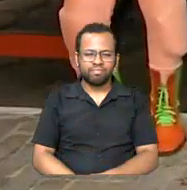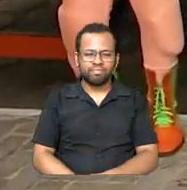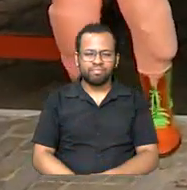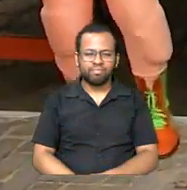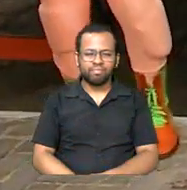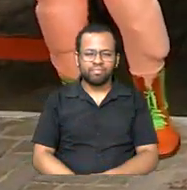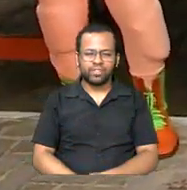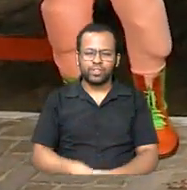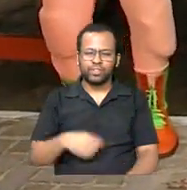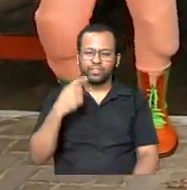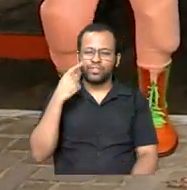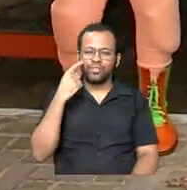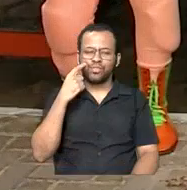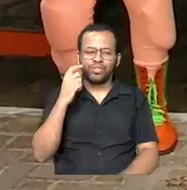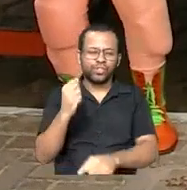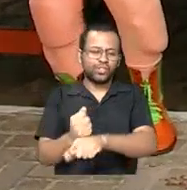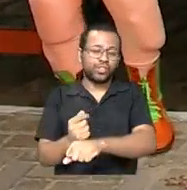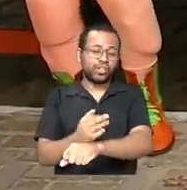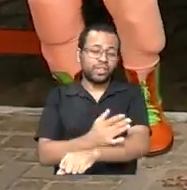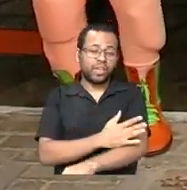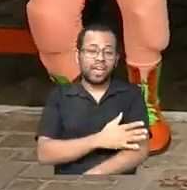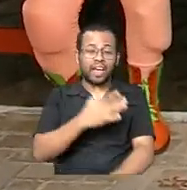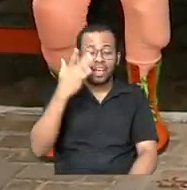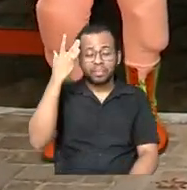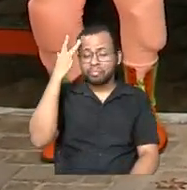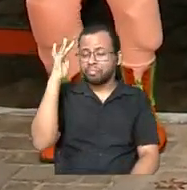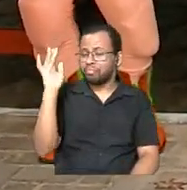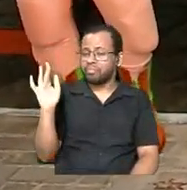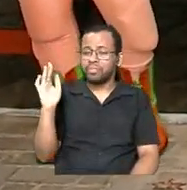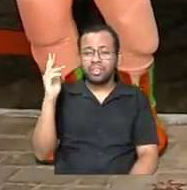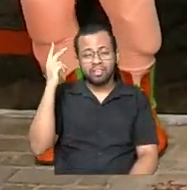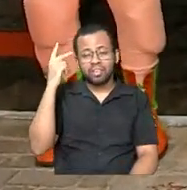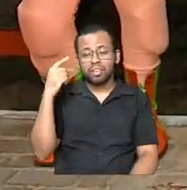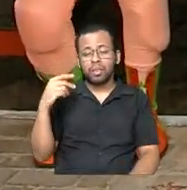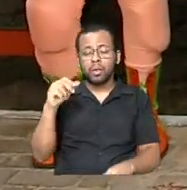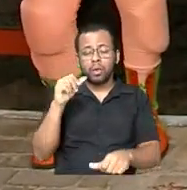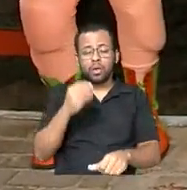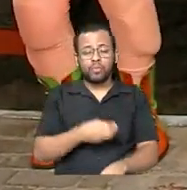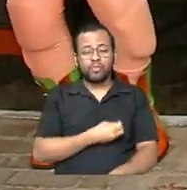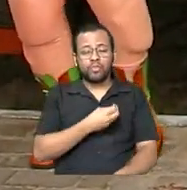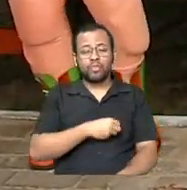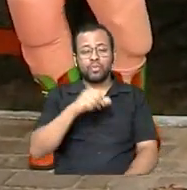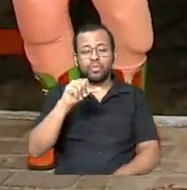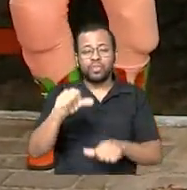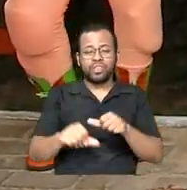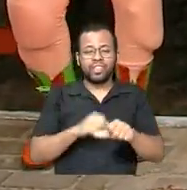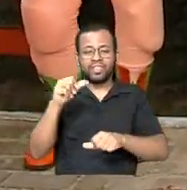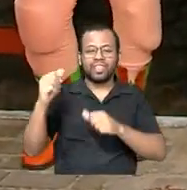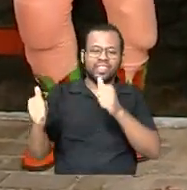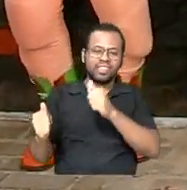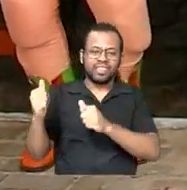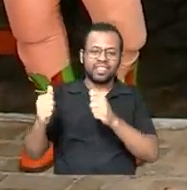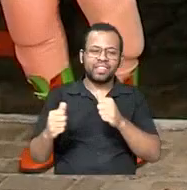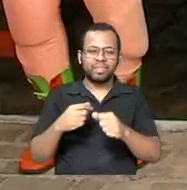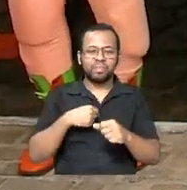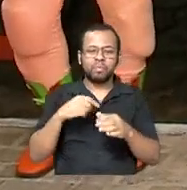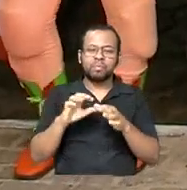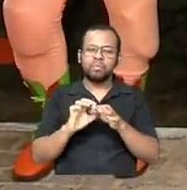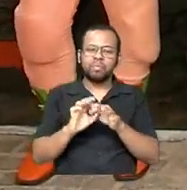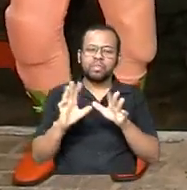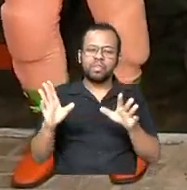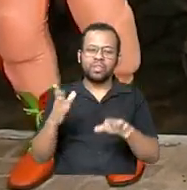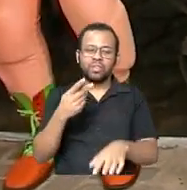a emoção gente dela que é natural né de ter mudado de vida com dois carrões fica à vontade Dona josineire